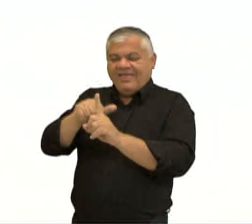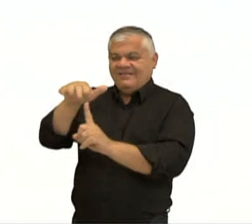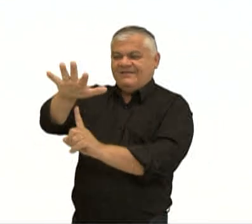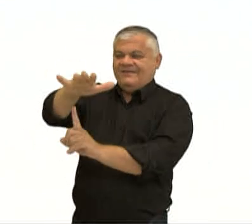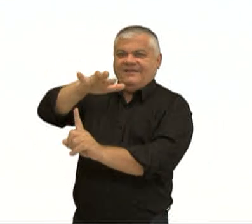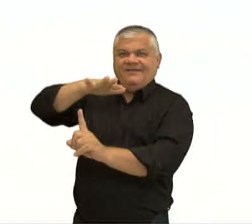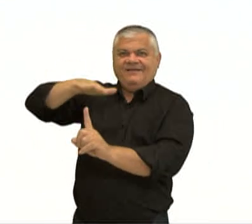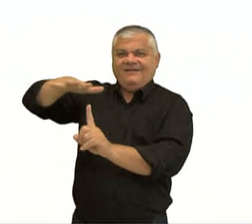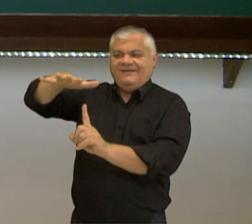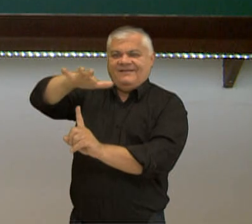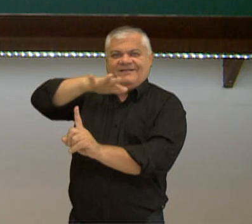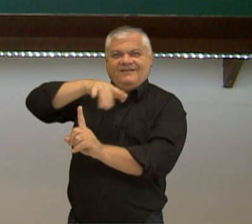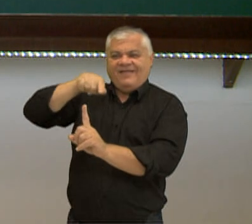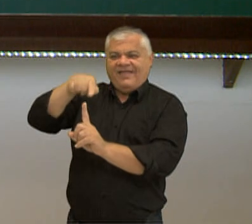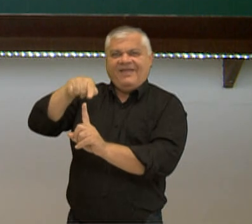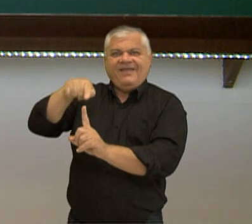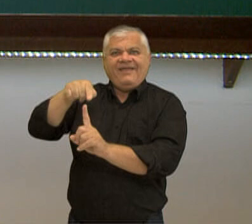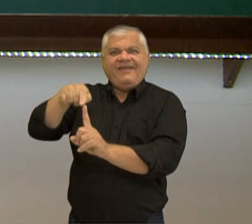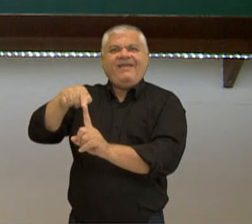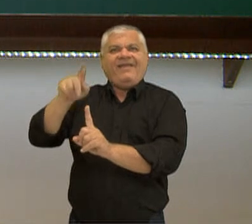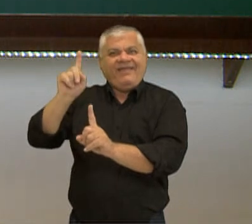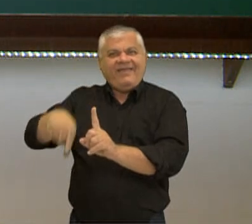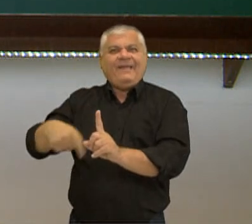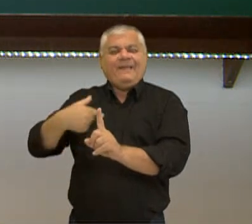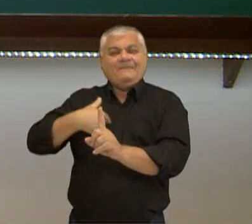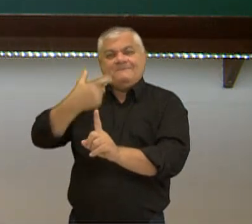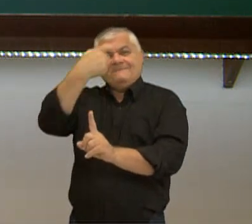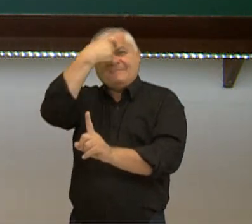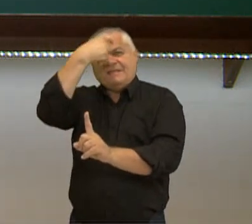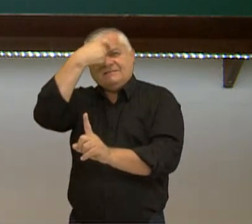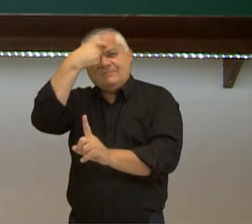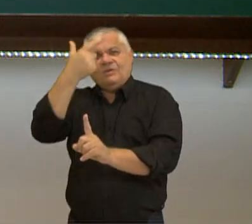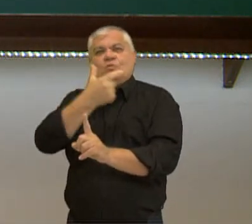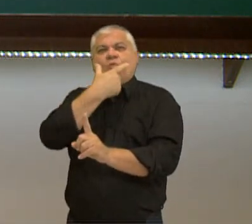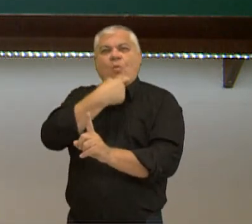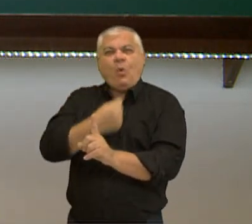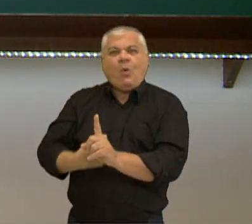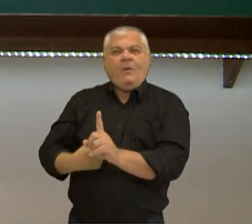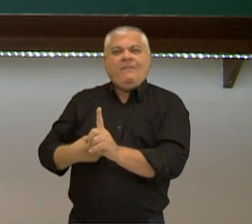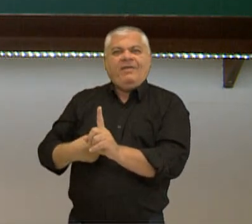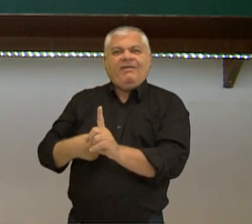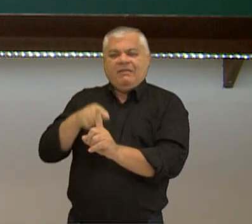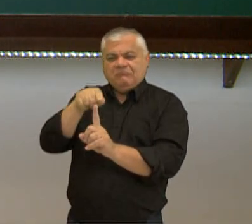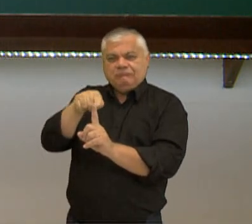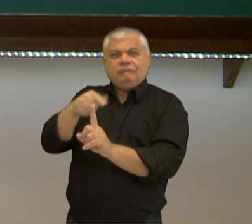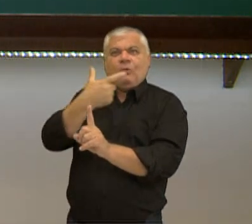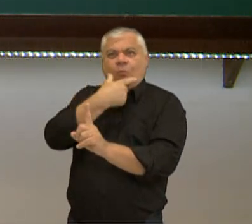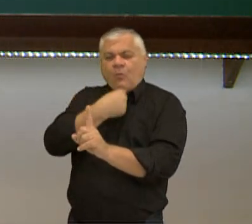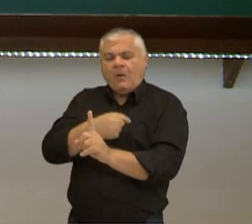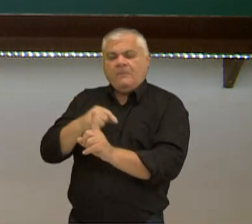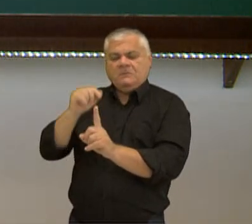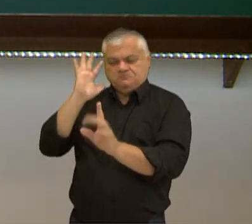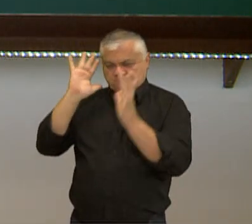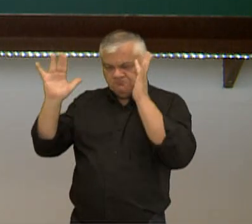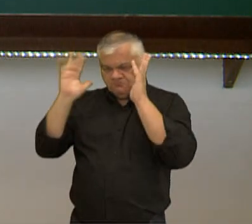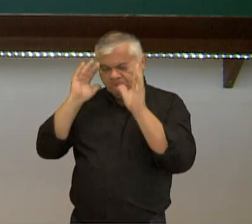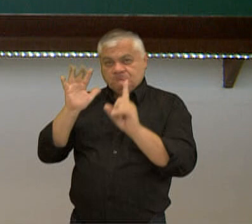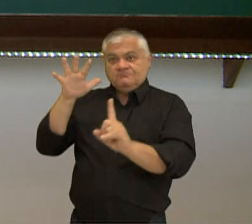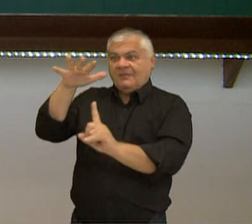dizer, era a doutrina do pensamento, né, antropológico, né, da questão, né,